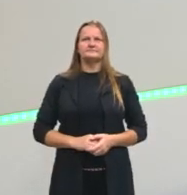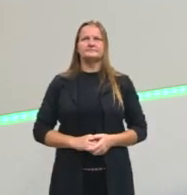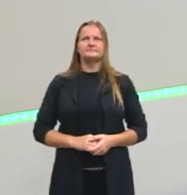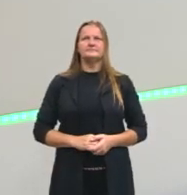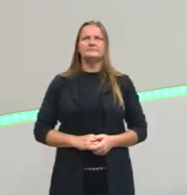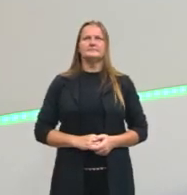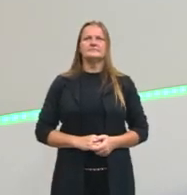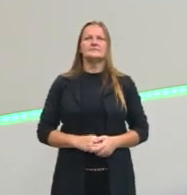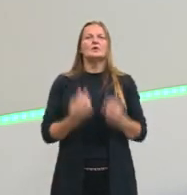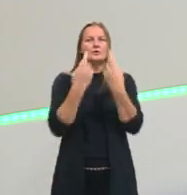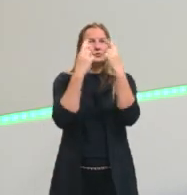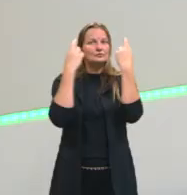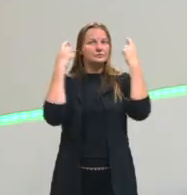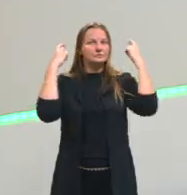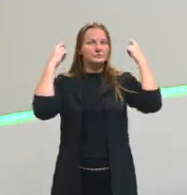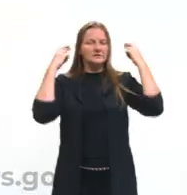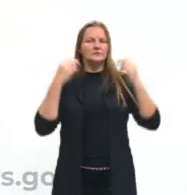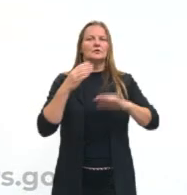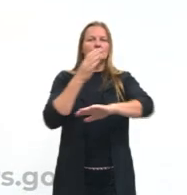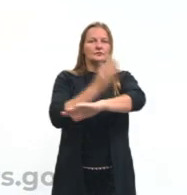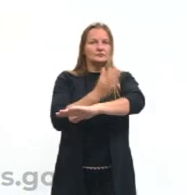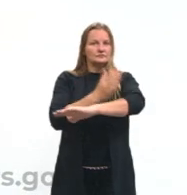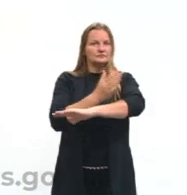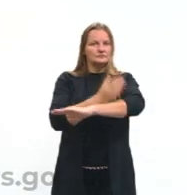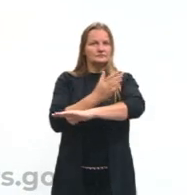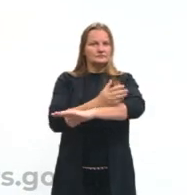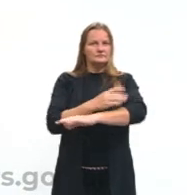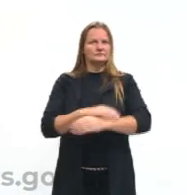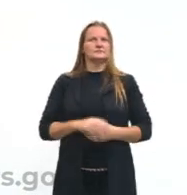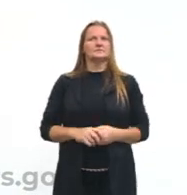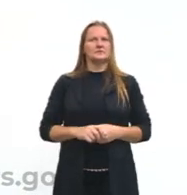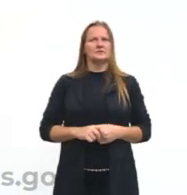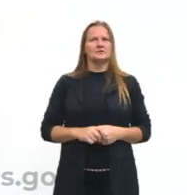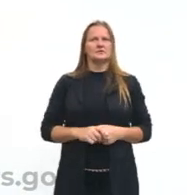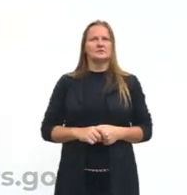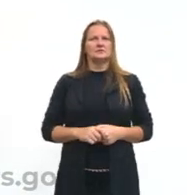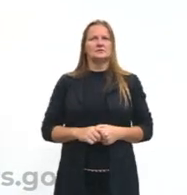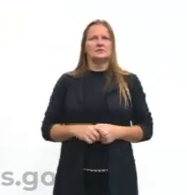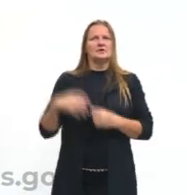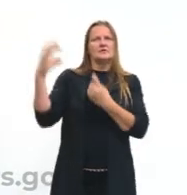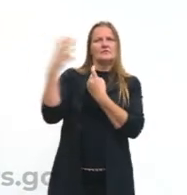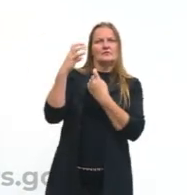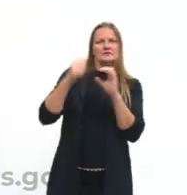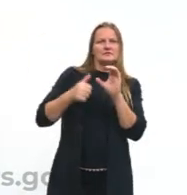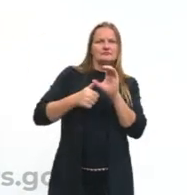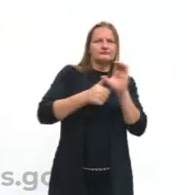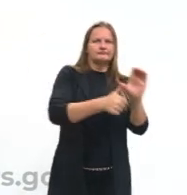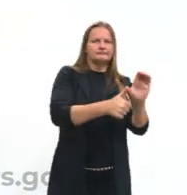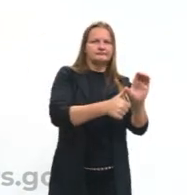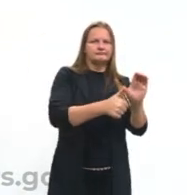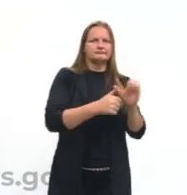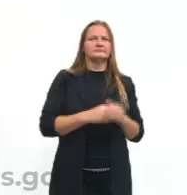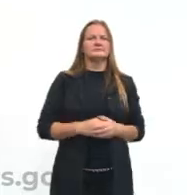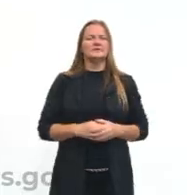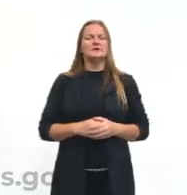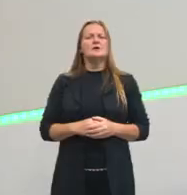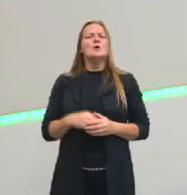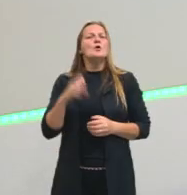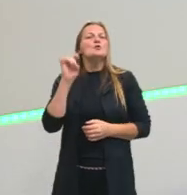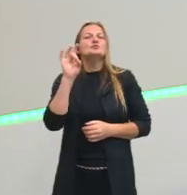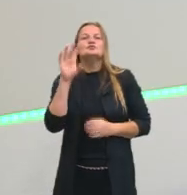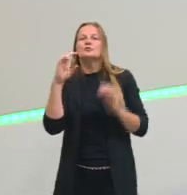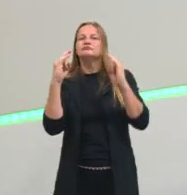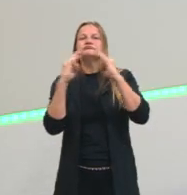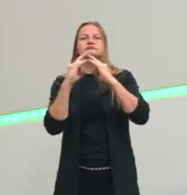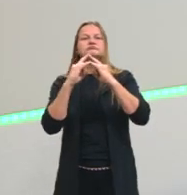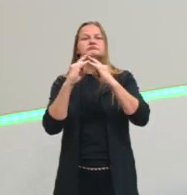os gregos a idade média que já falei então a grande Floresta o que é essa mesmo quando acaba Império Romano a única instituição que